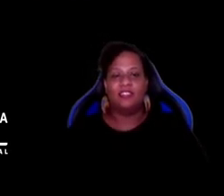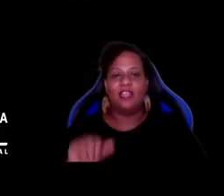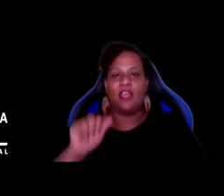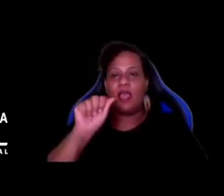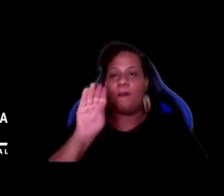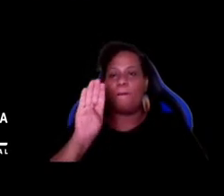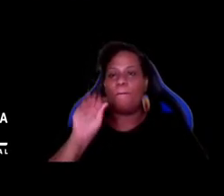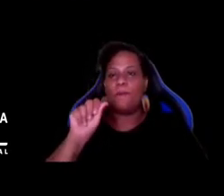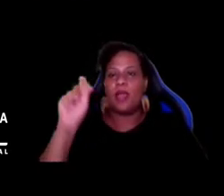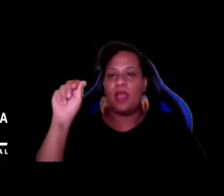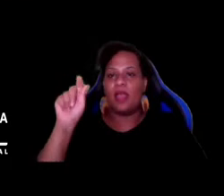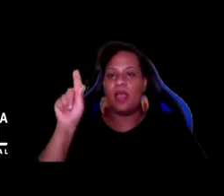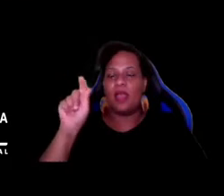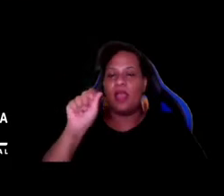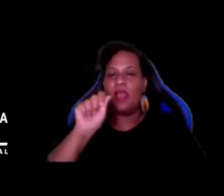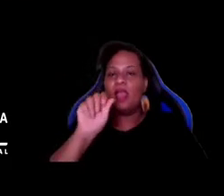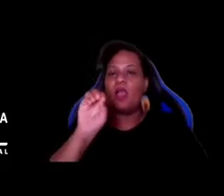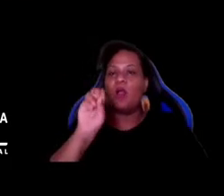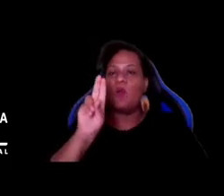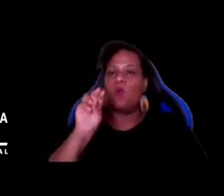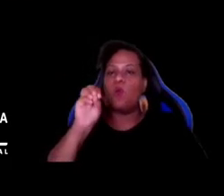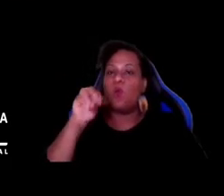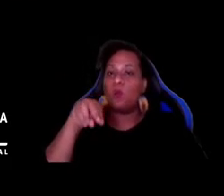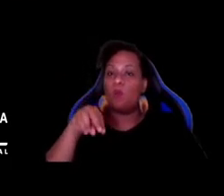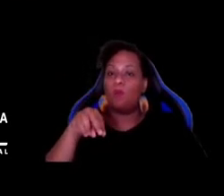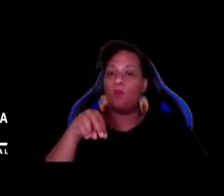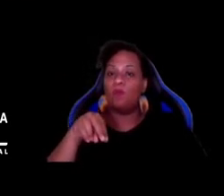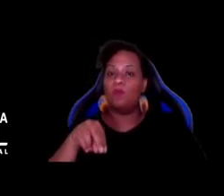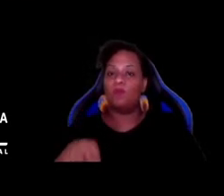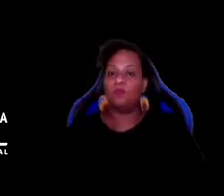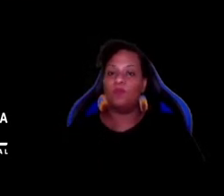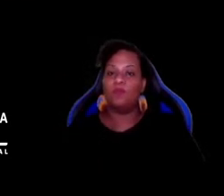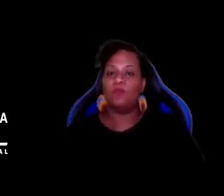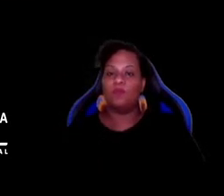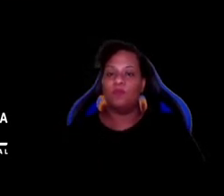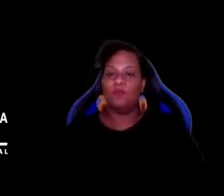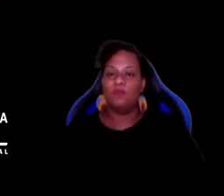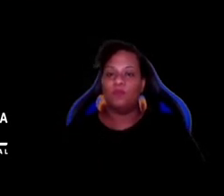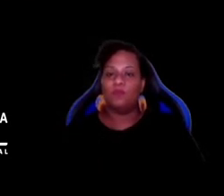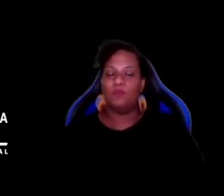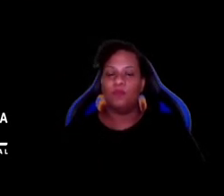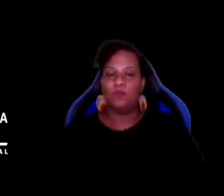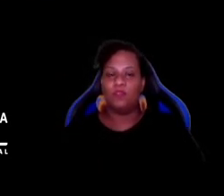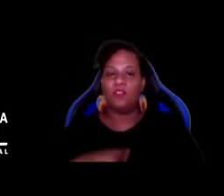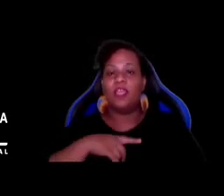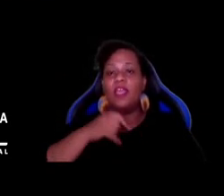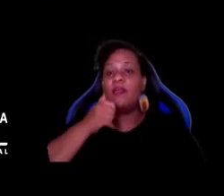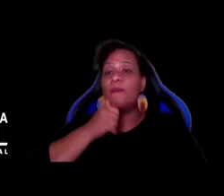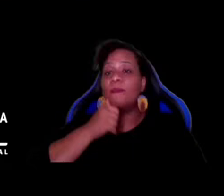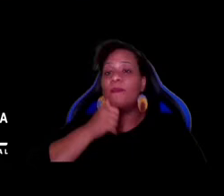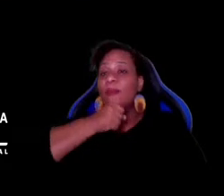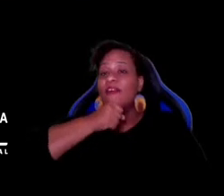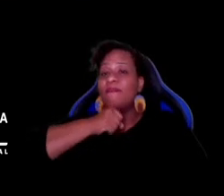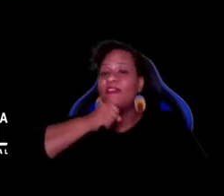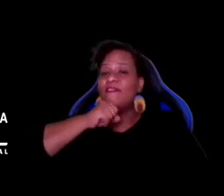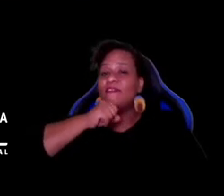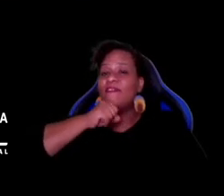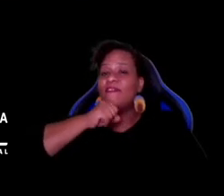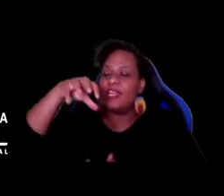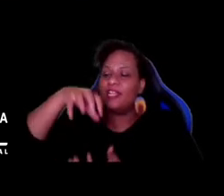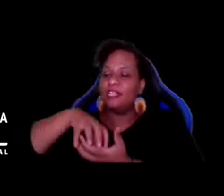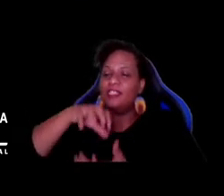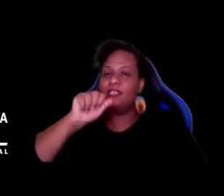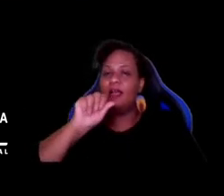abá, né? Mas a abá, que são as mais velhas, os mais velhos, os